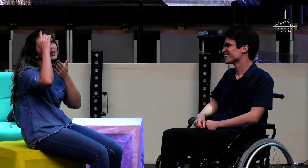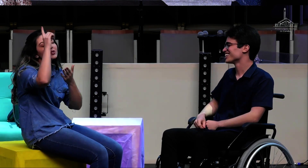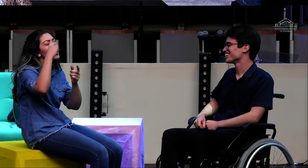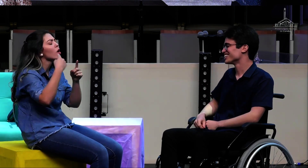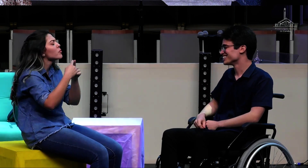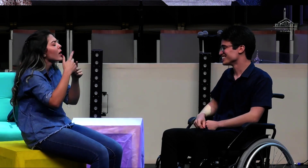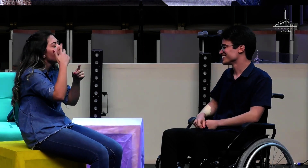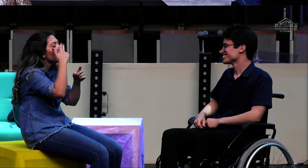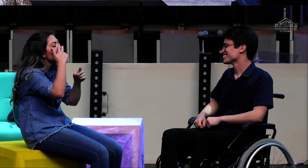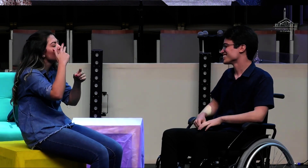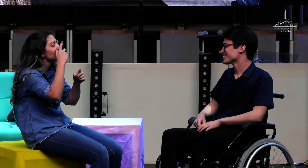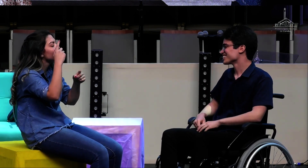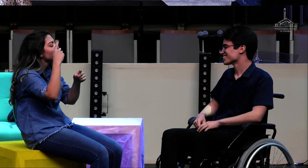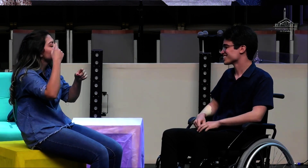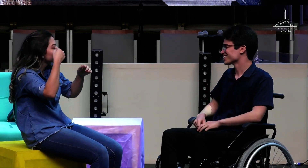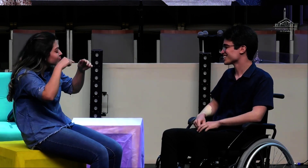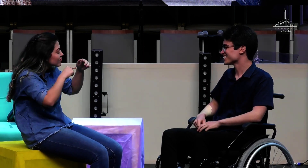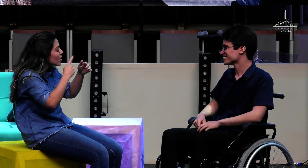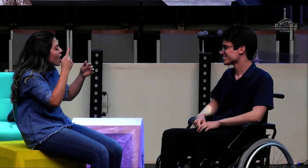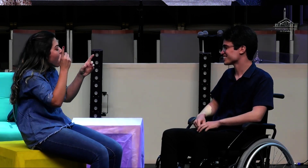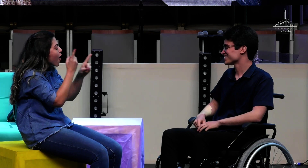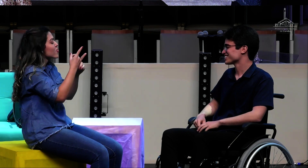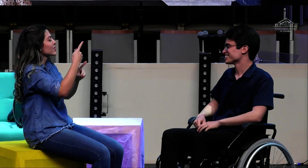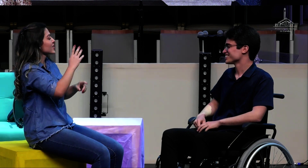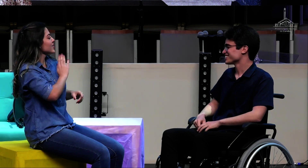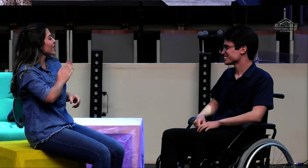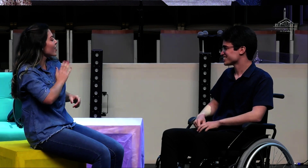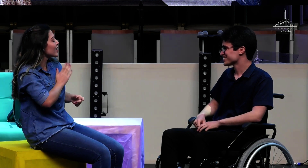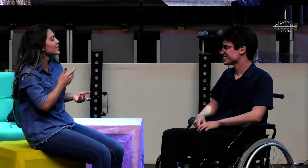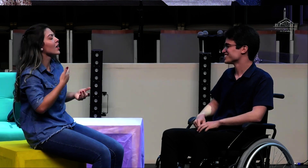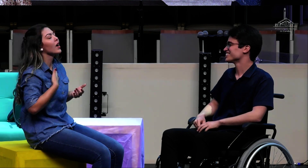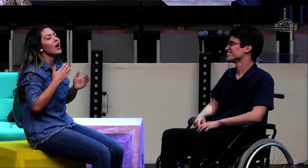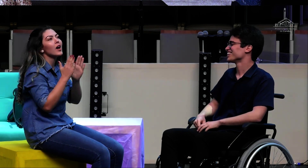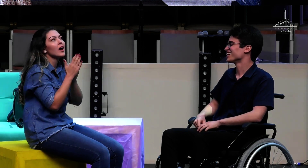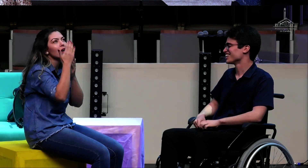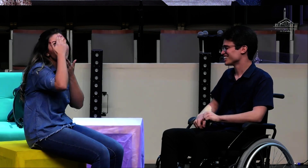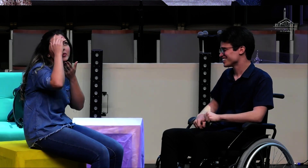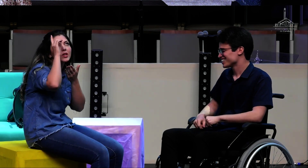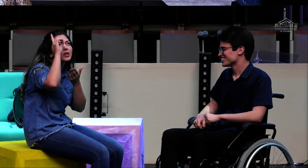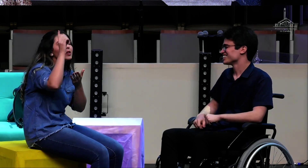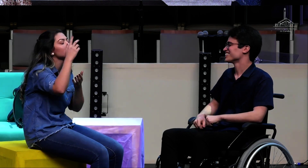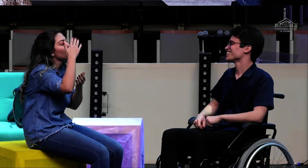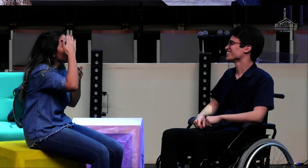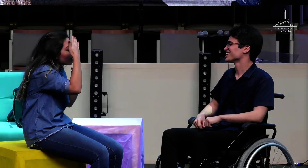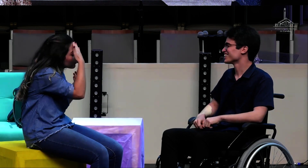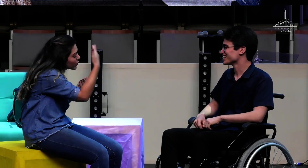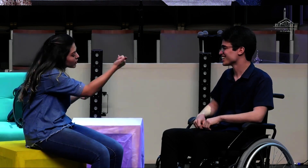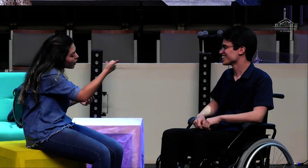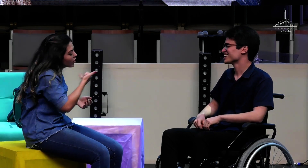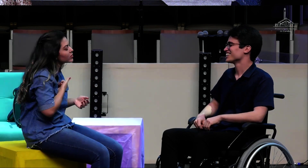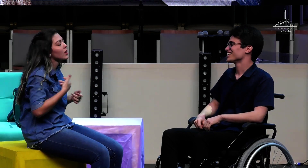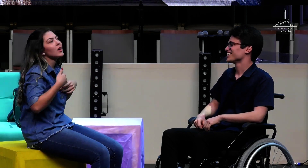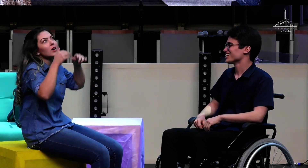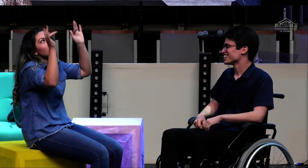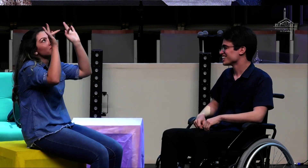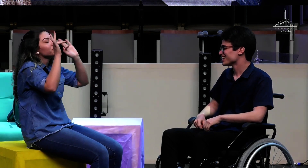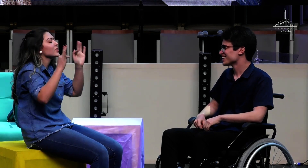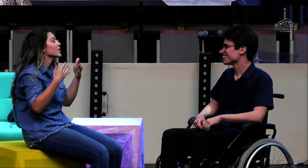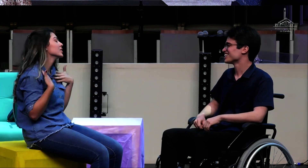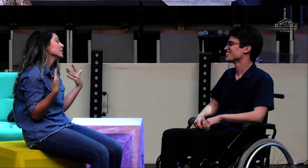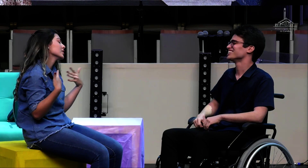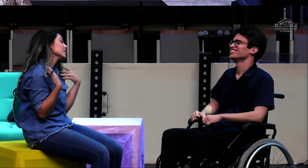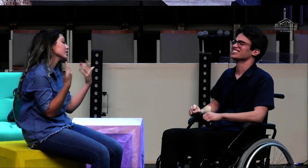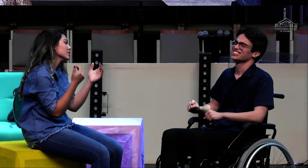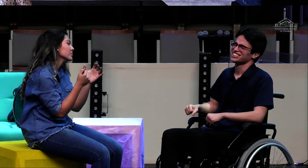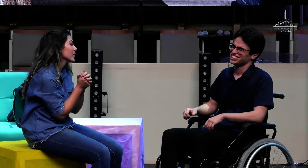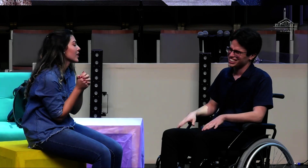Ai, graças a Deus, porque parece que ele foi bem lá no fundo do seu coração. E eu tenho orado, amém, por isso. Que bom,